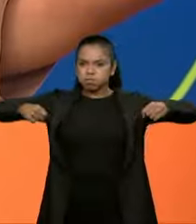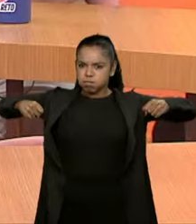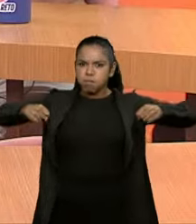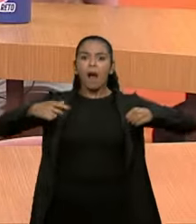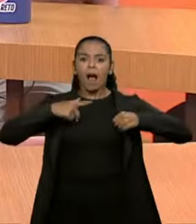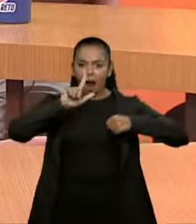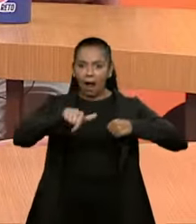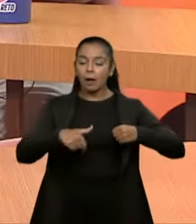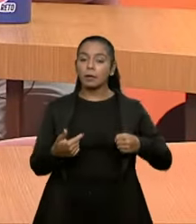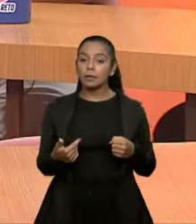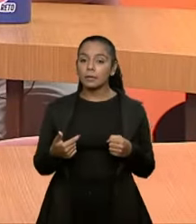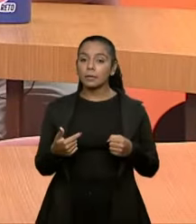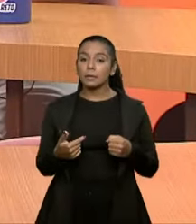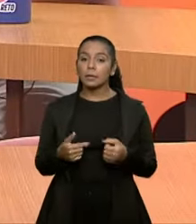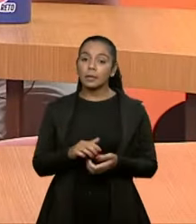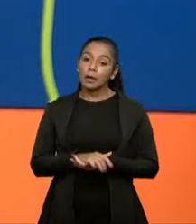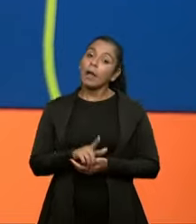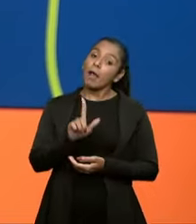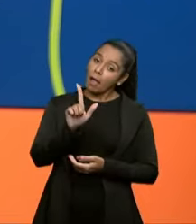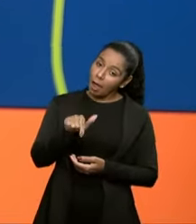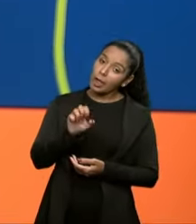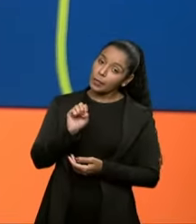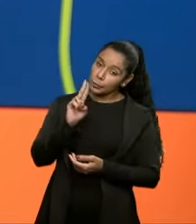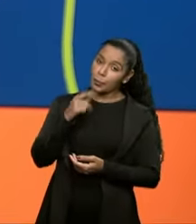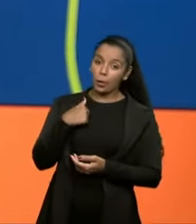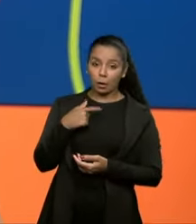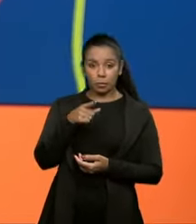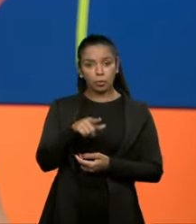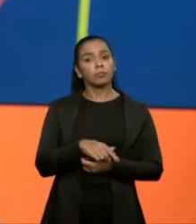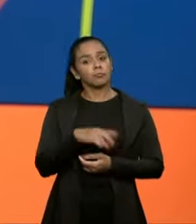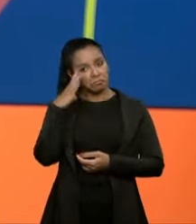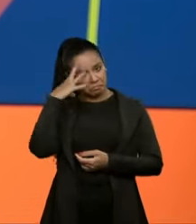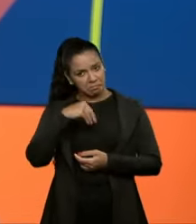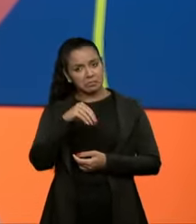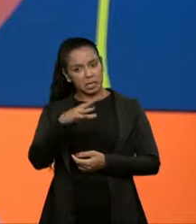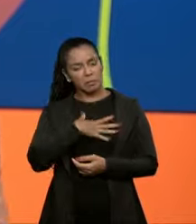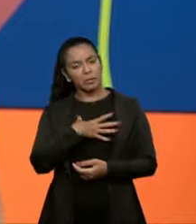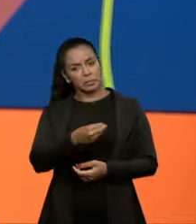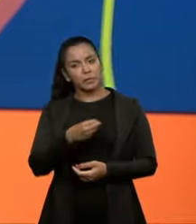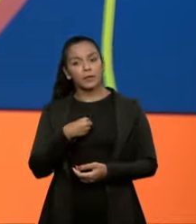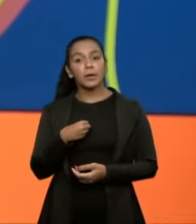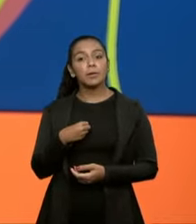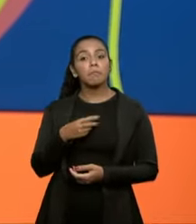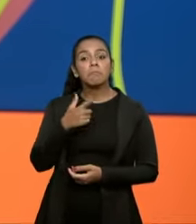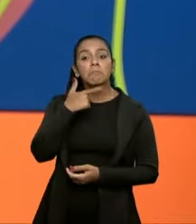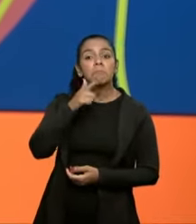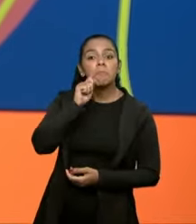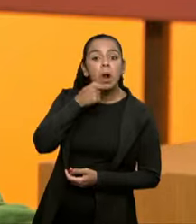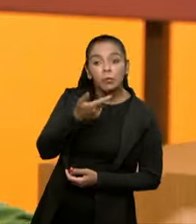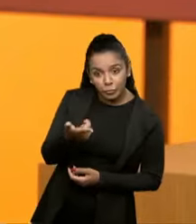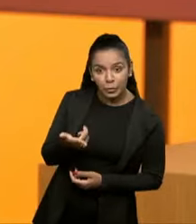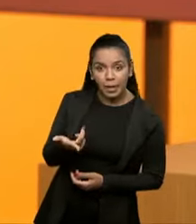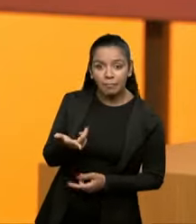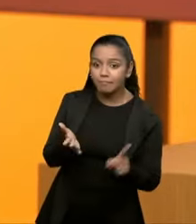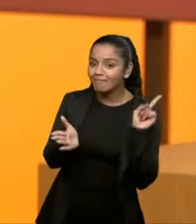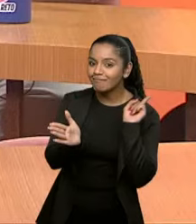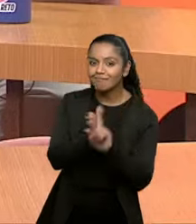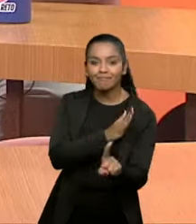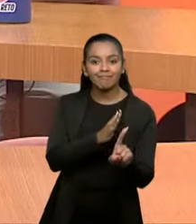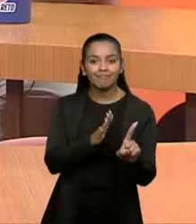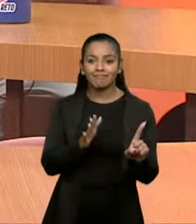ai, né? E aí eu falei assim, sou eu. Ela, tá bonito, minha filha. E um pãozinho de queijo, ou seja... Ah, que legal, alguém tá aqui, tipo,